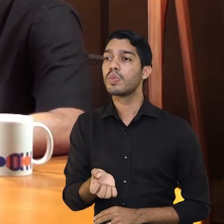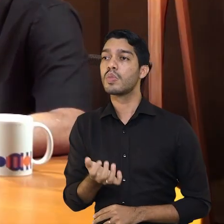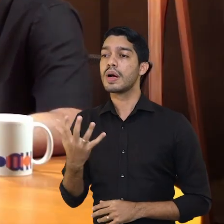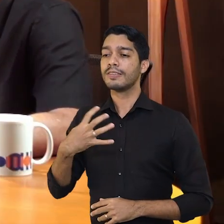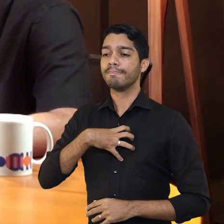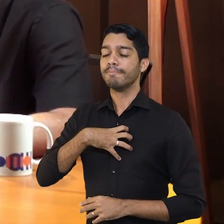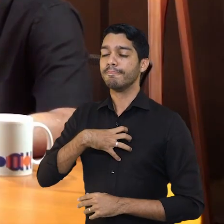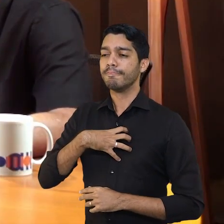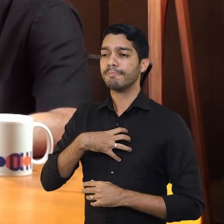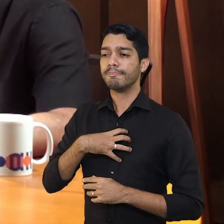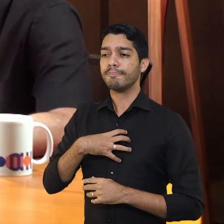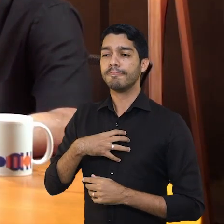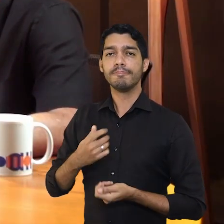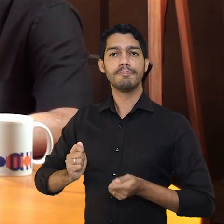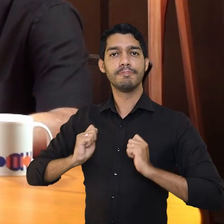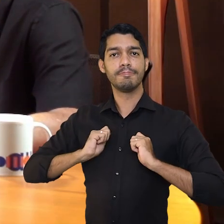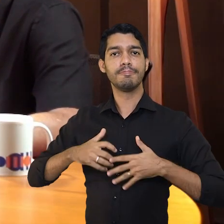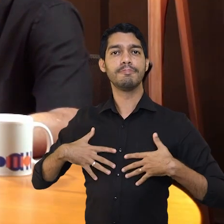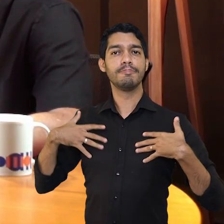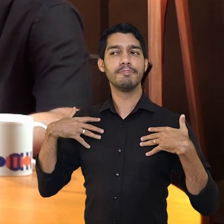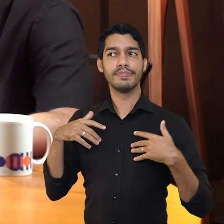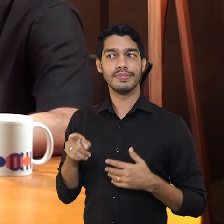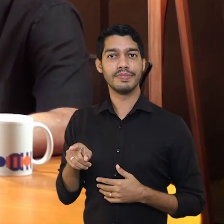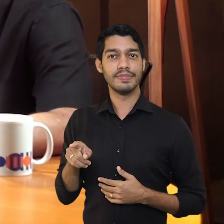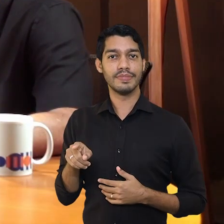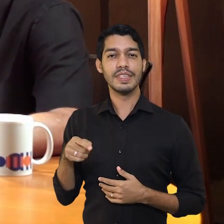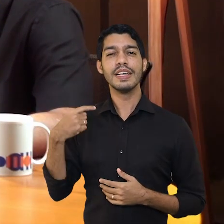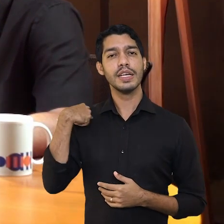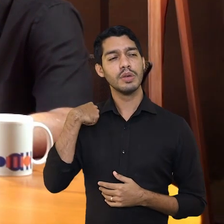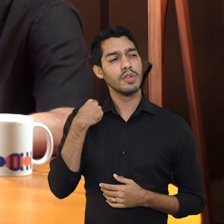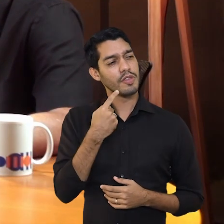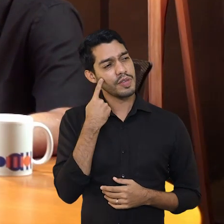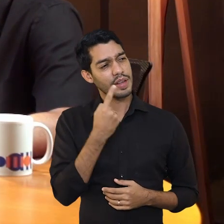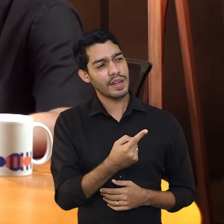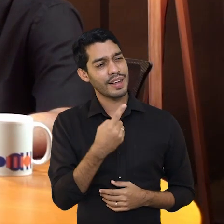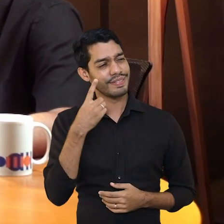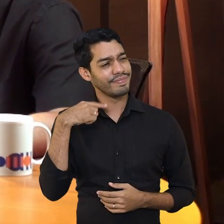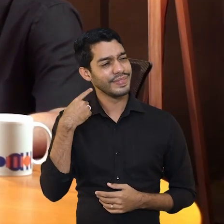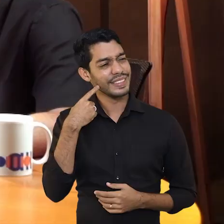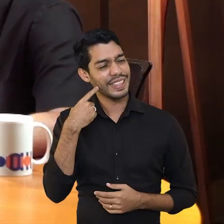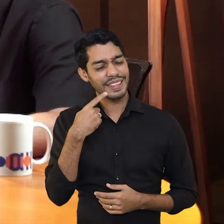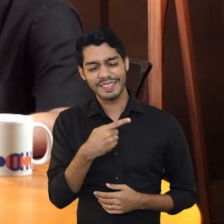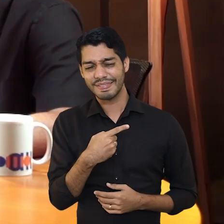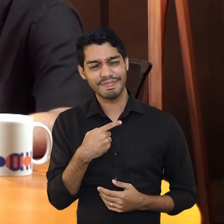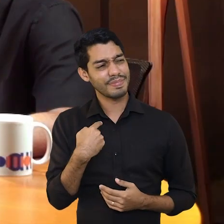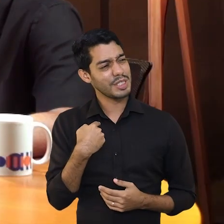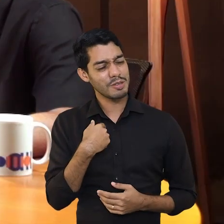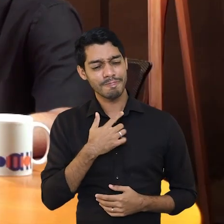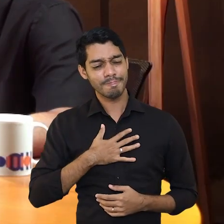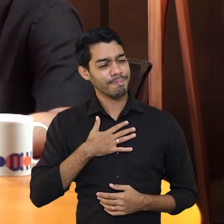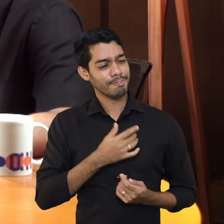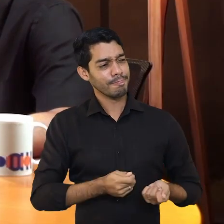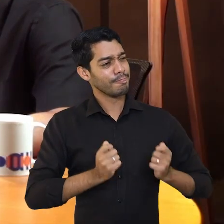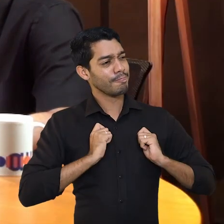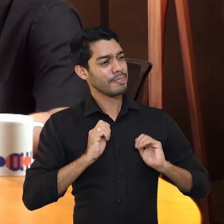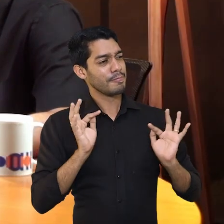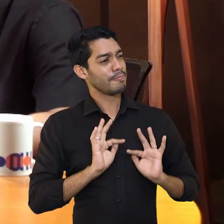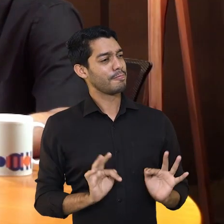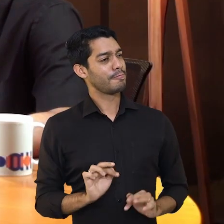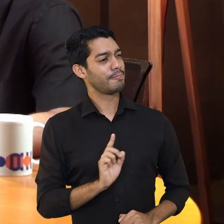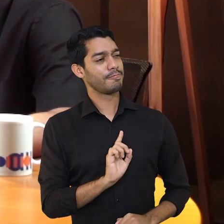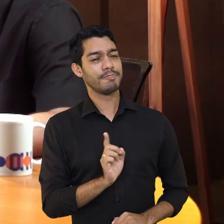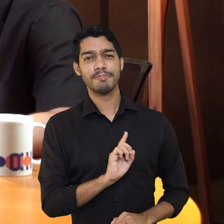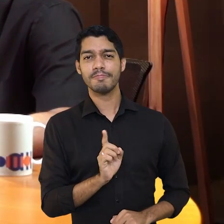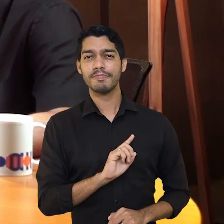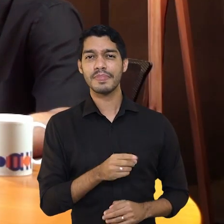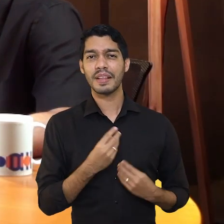que essa frase ficava martelando na minha cabeça e eu olhava e falava, gente, eu não vou ser feliz fazendo essa faculdade. E aí eu comecei a pensar nas coisas que me encantavam. Então, quando eu